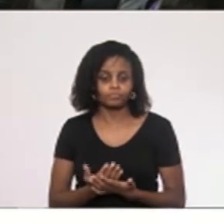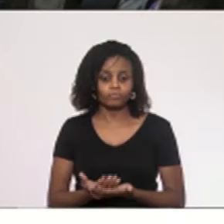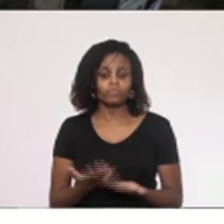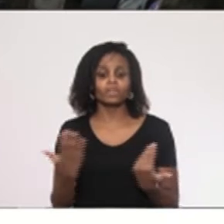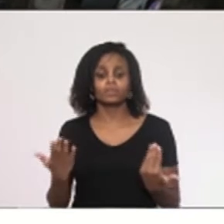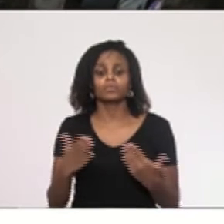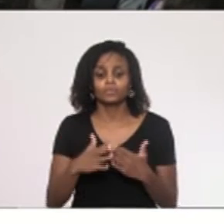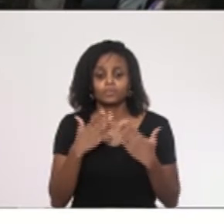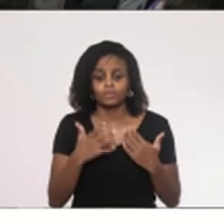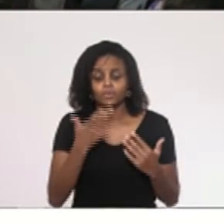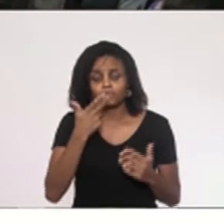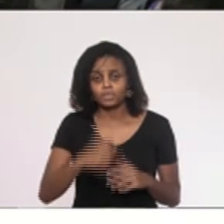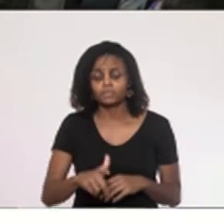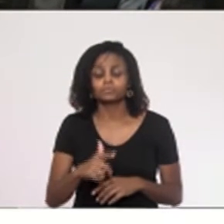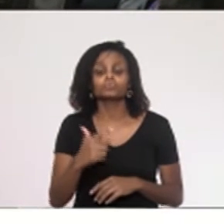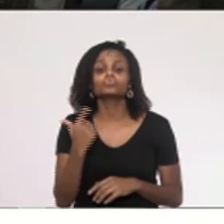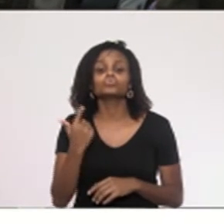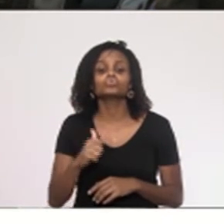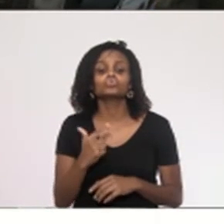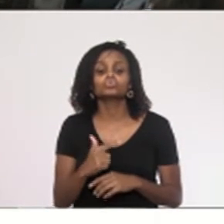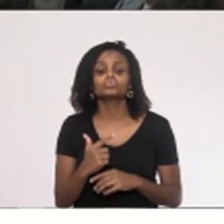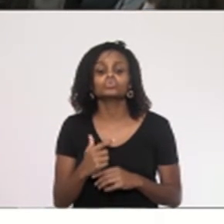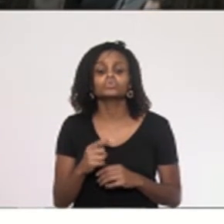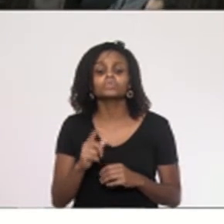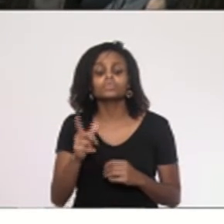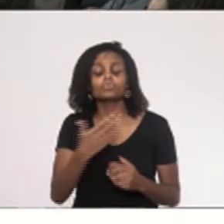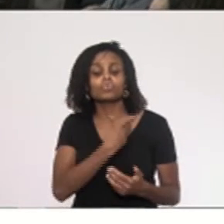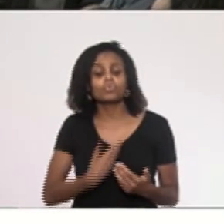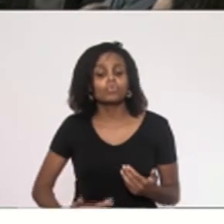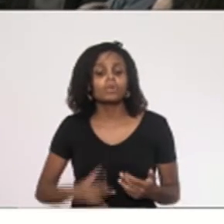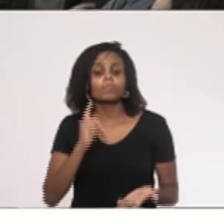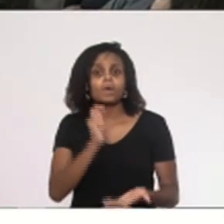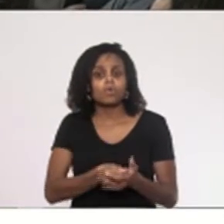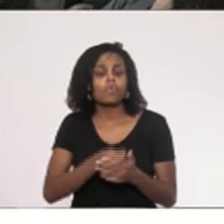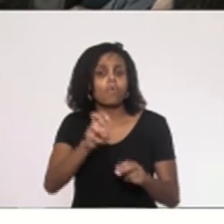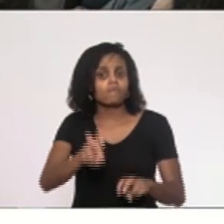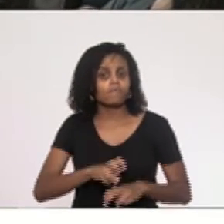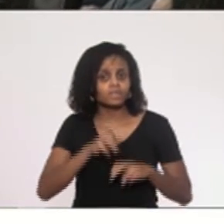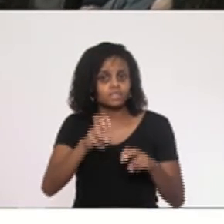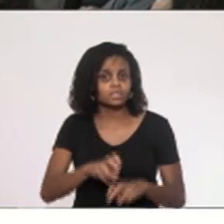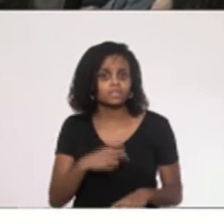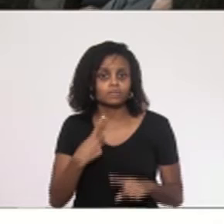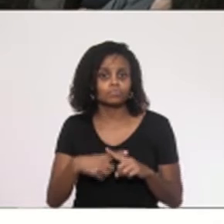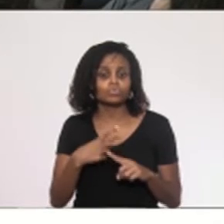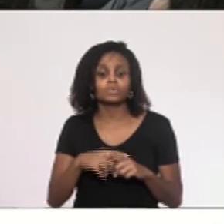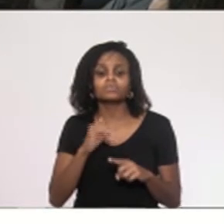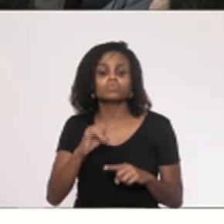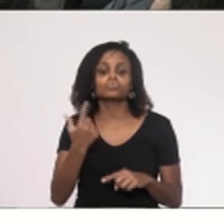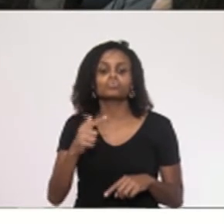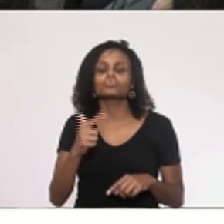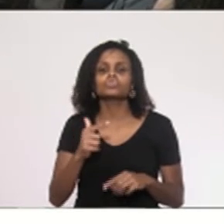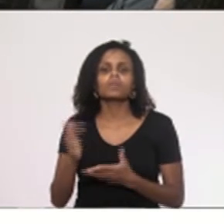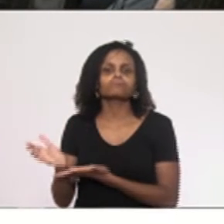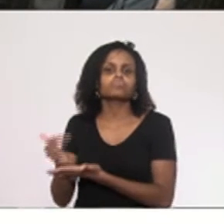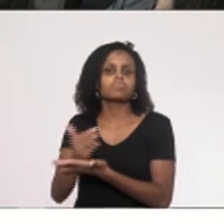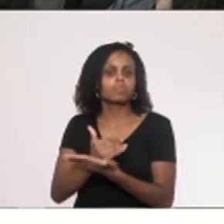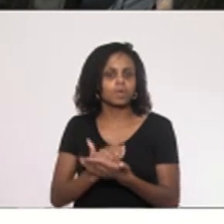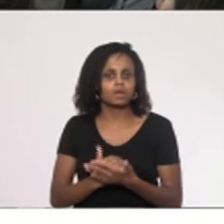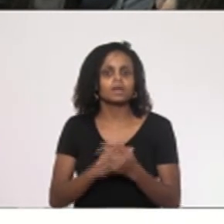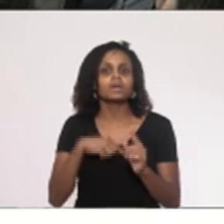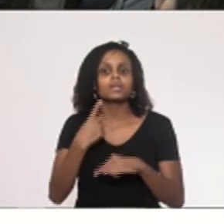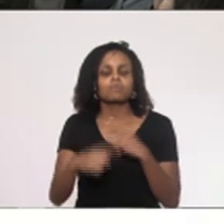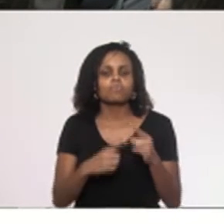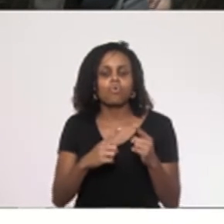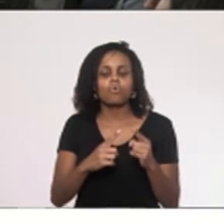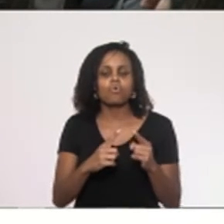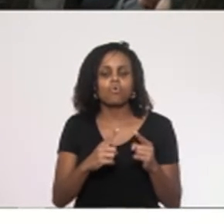Pagou, volto a dizer, a Fazenda, porque senão não tinha arrecadação. Depois